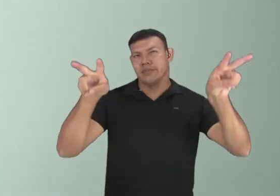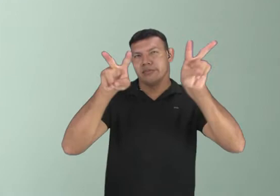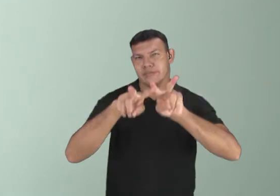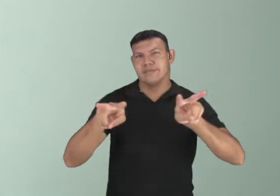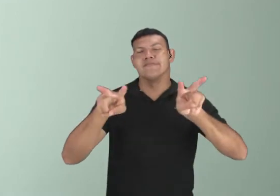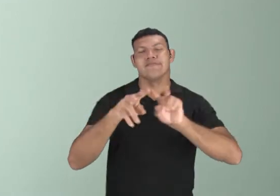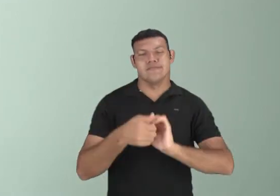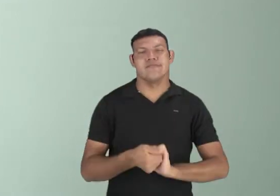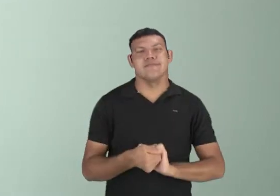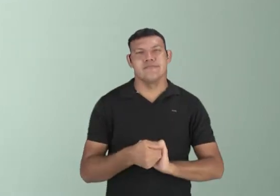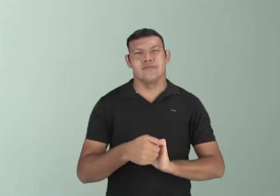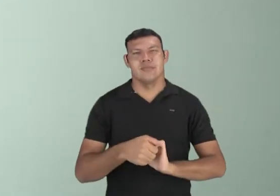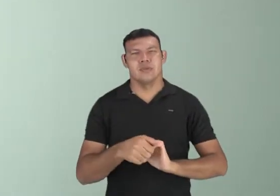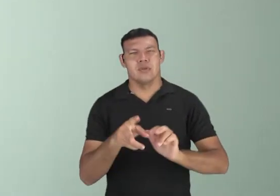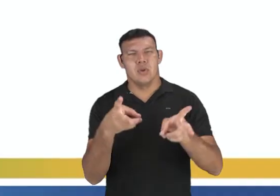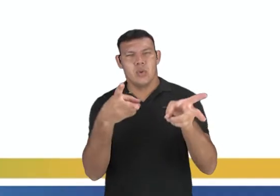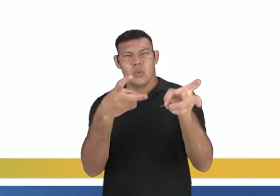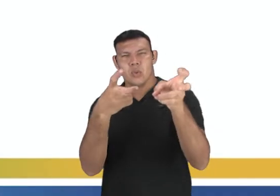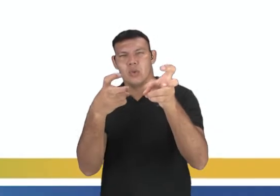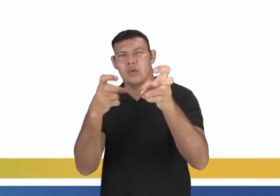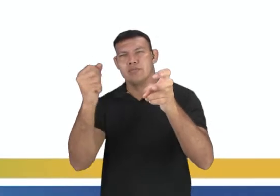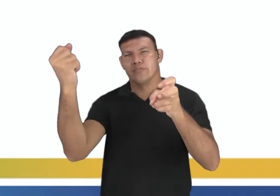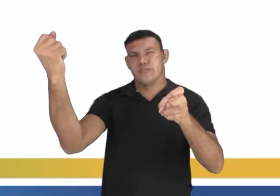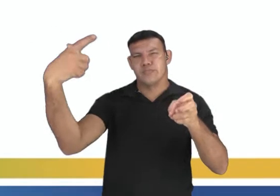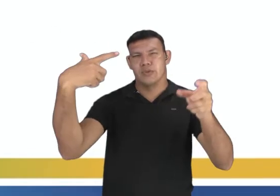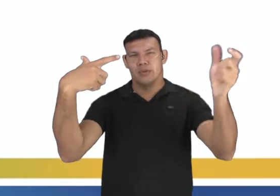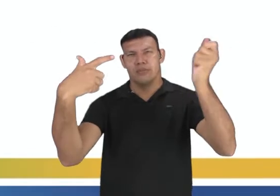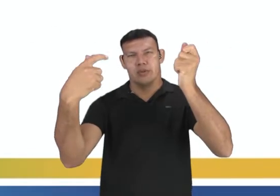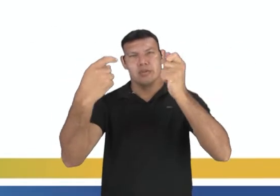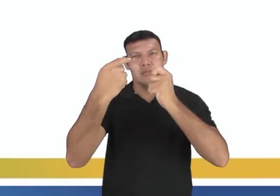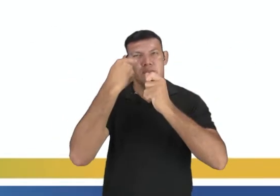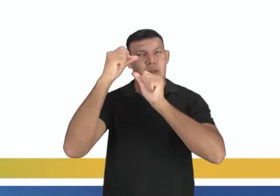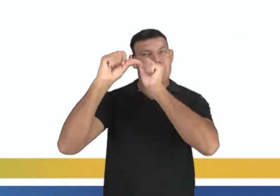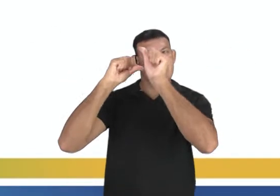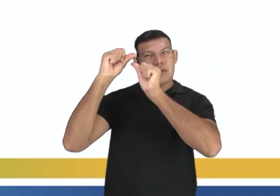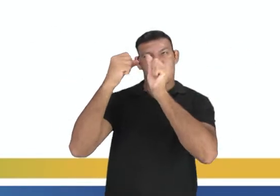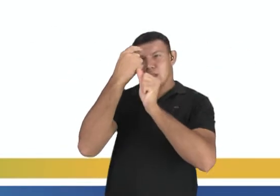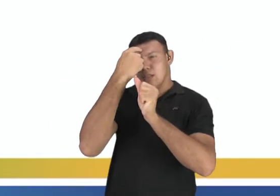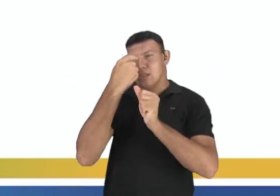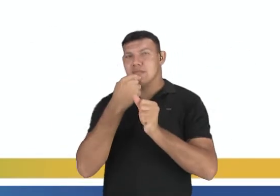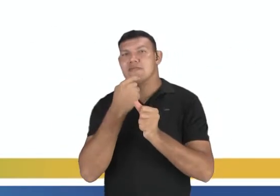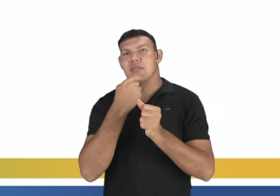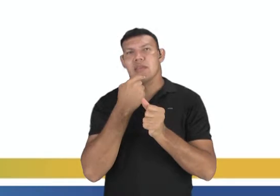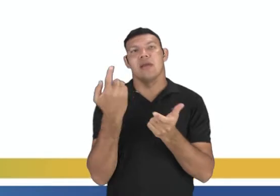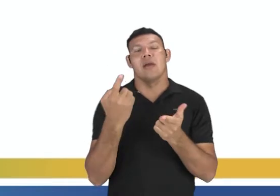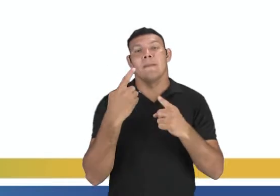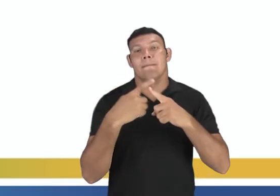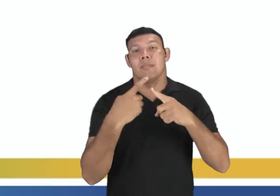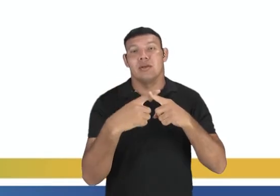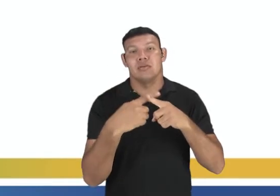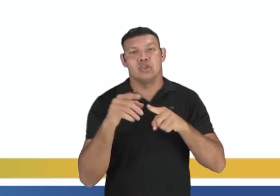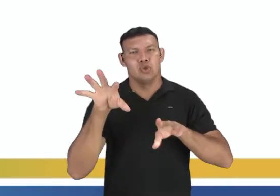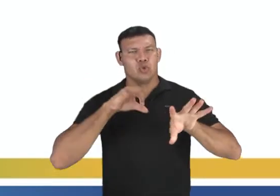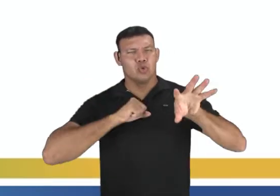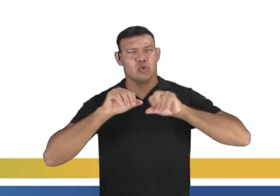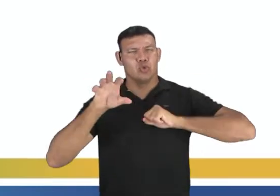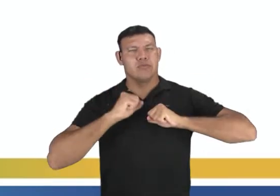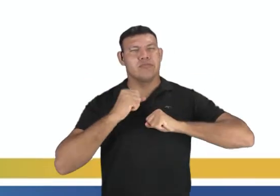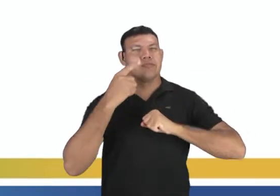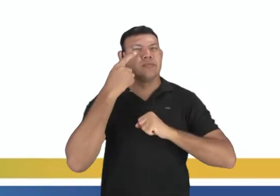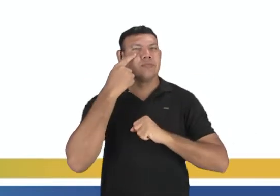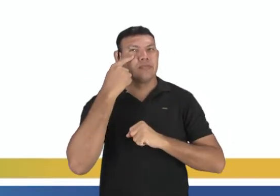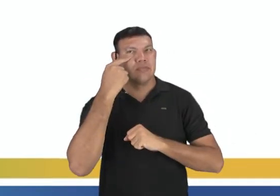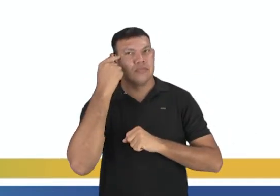de captar a luz e formar imagem através de receptores sensoriais localizados nos